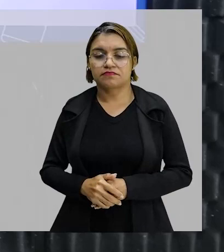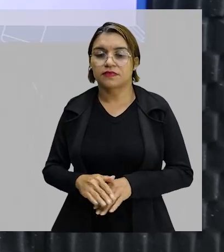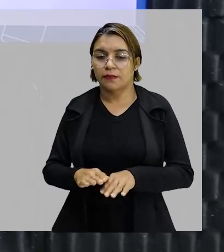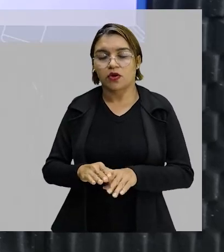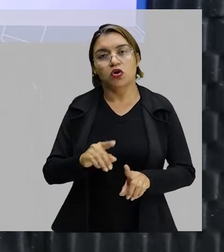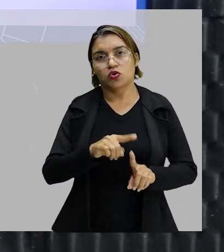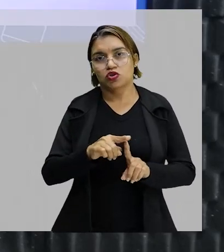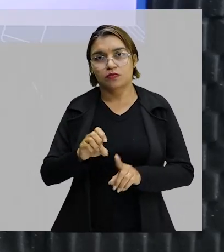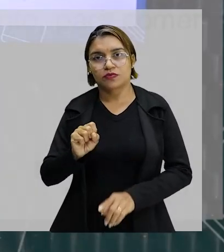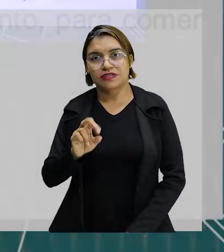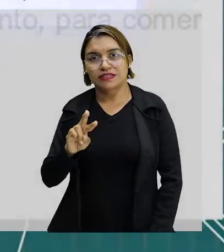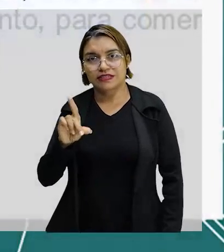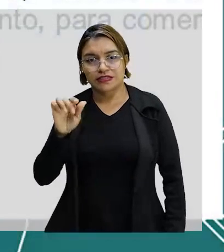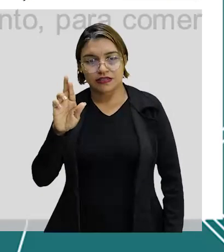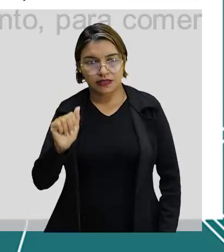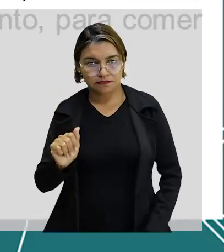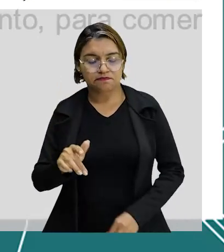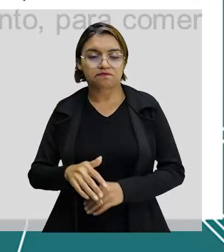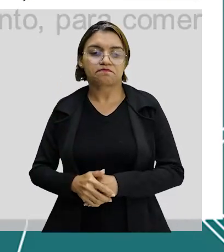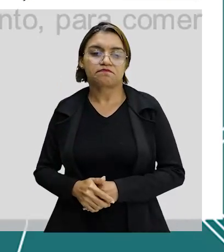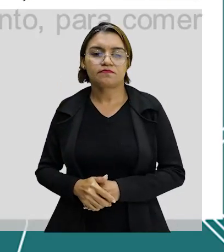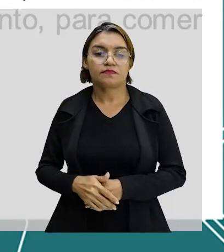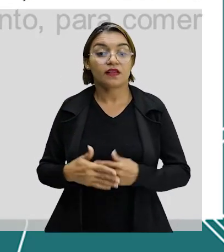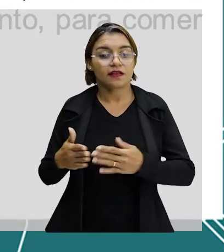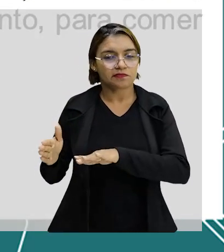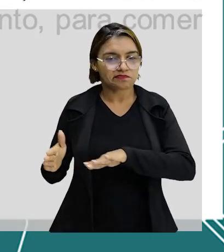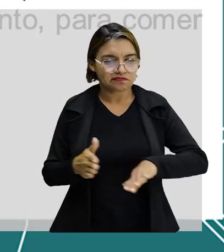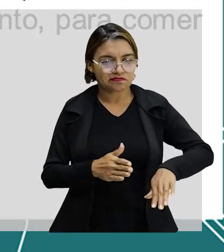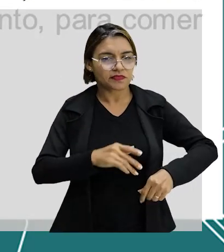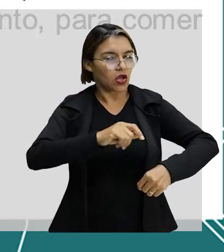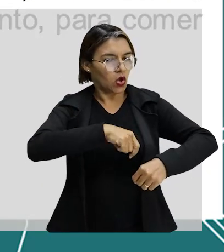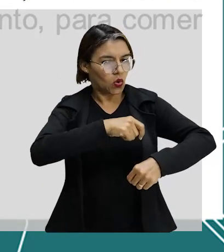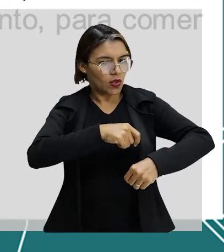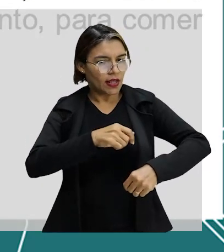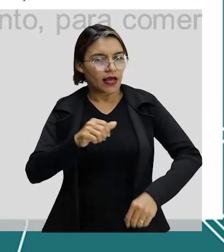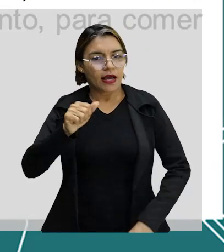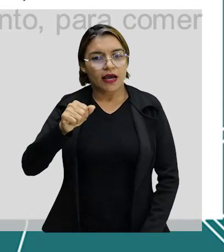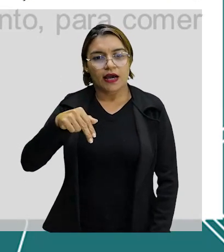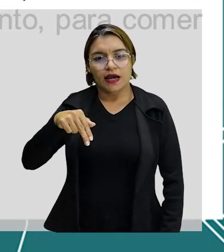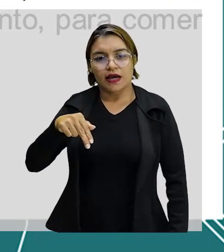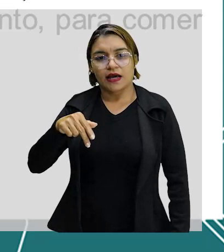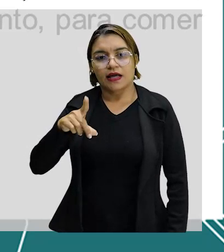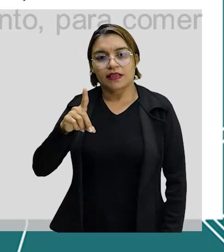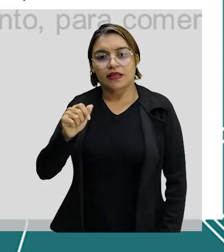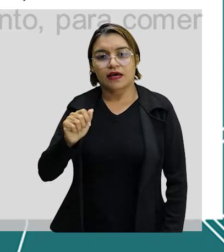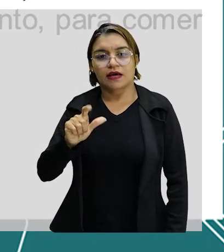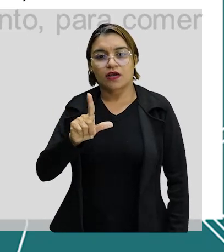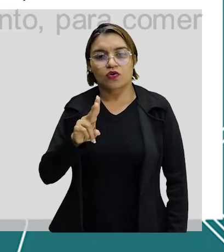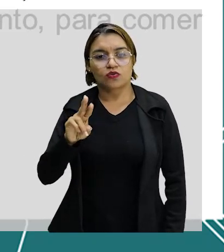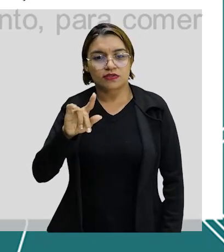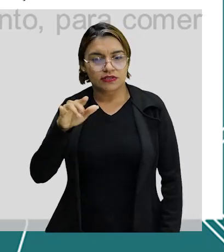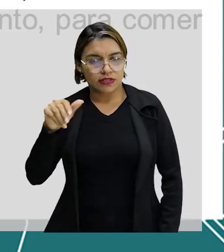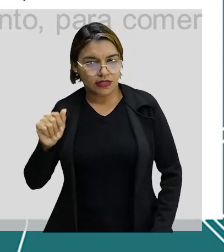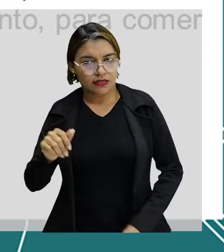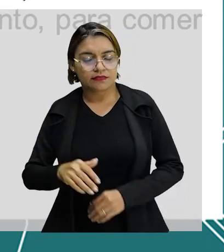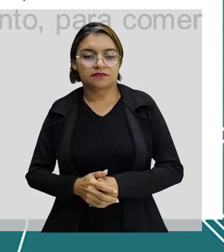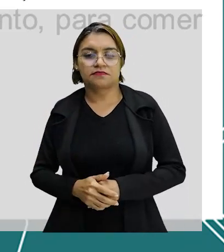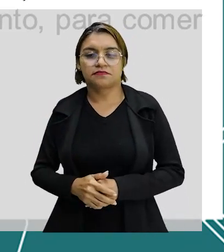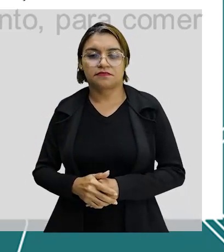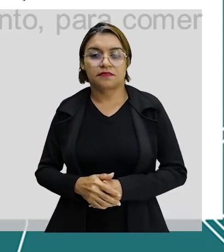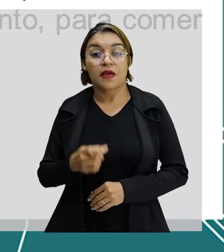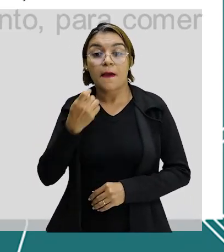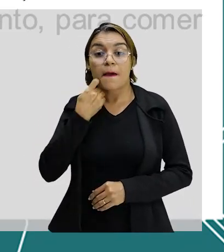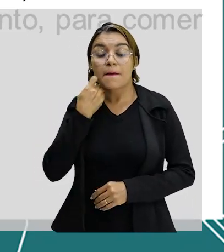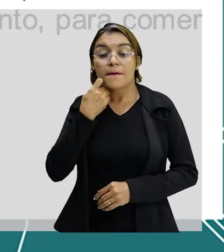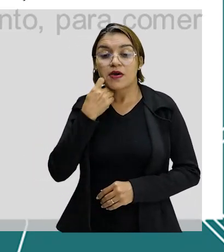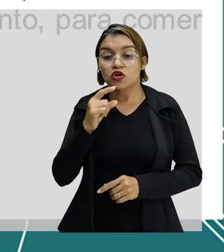de cidra. E vamos falar da culinária na Andaluzia. Destaca-se o pescaíto frito, peixes